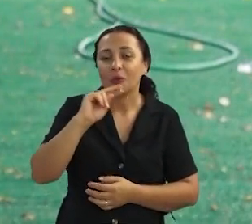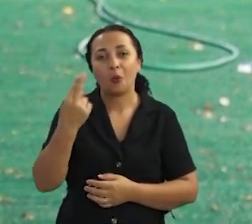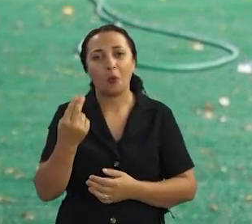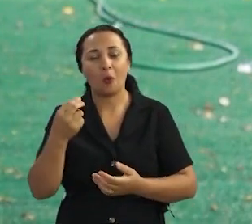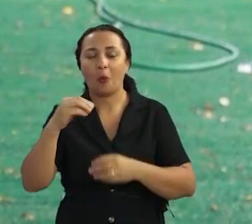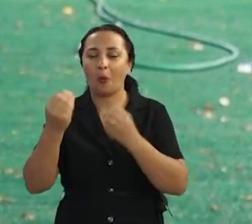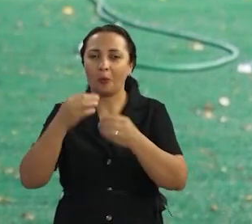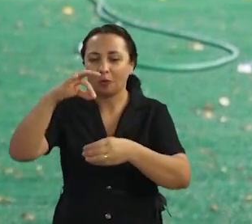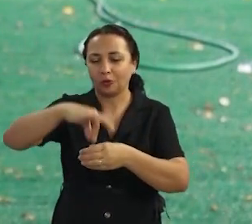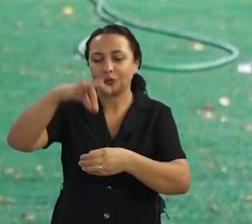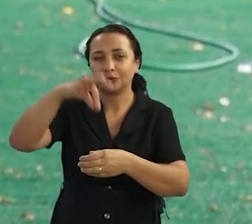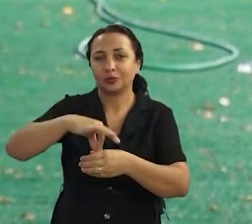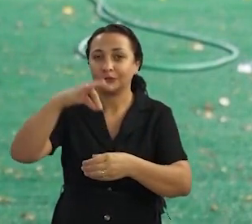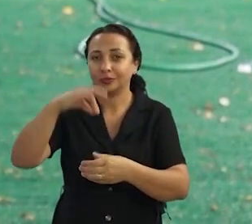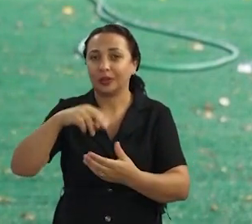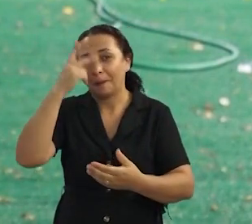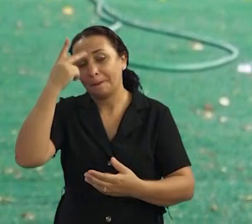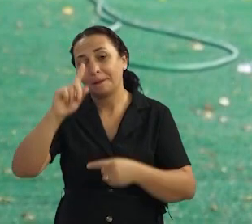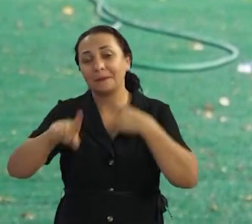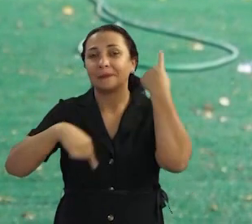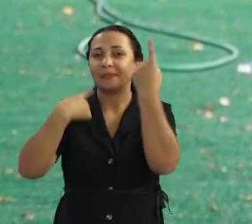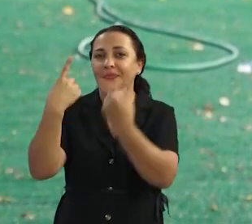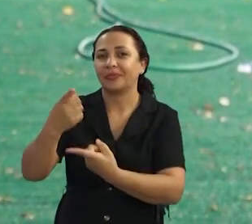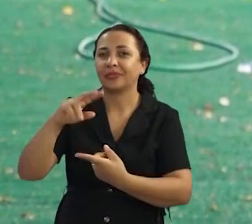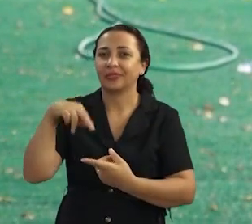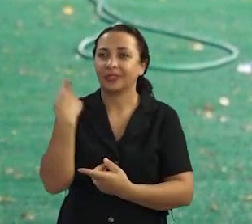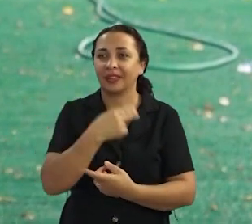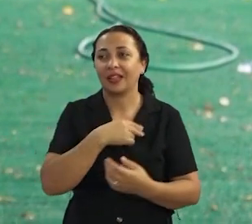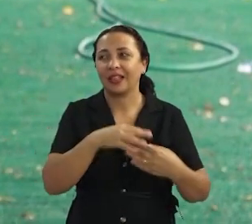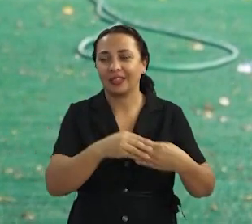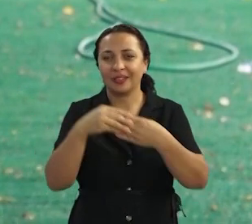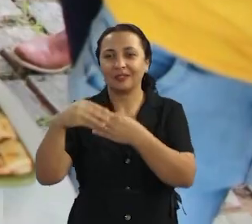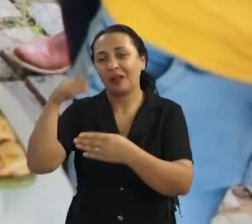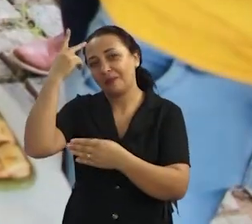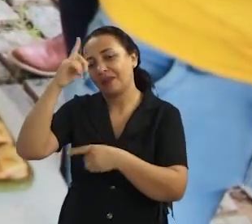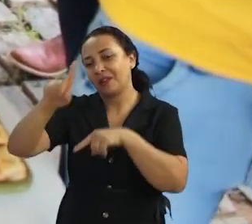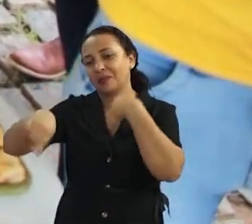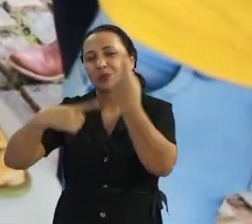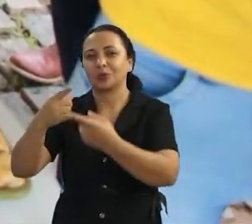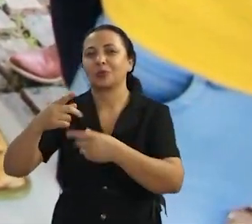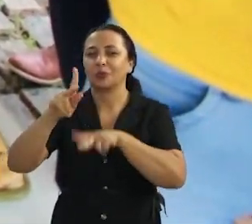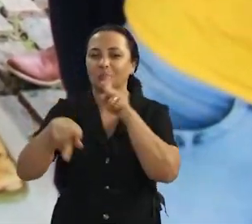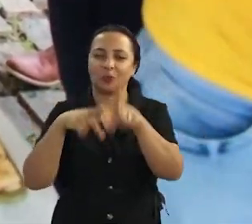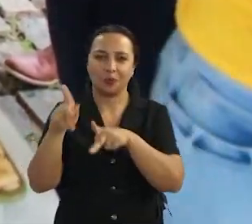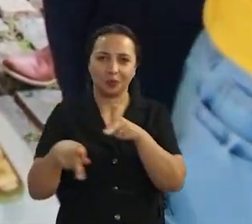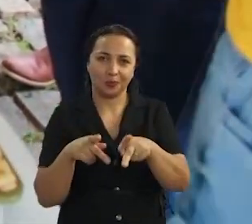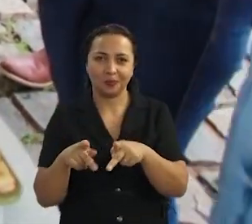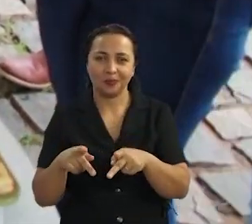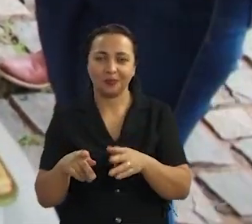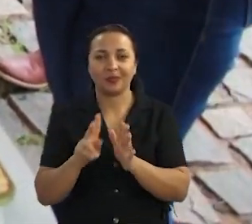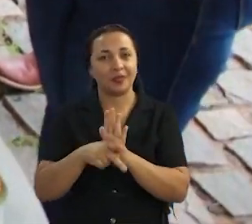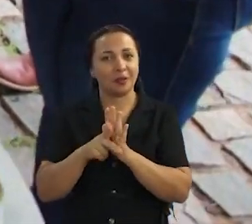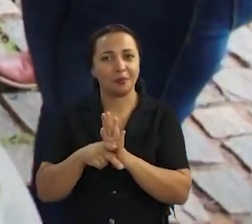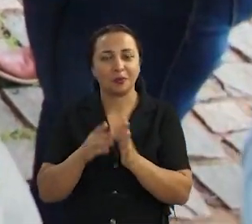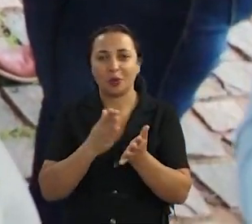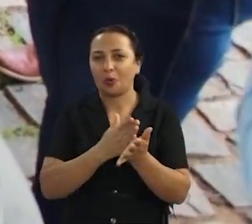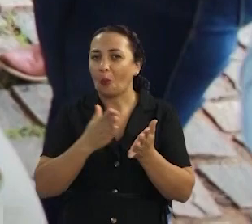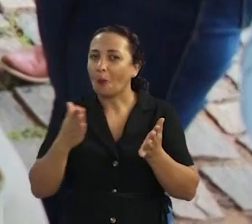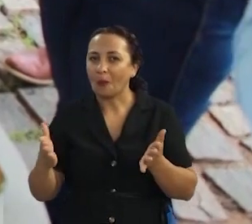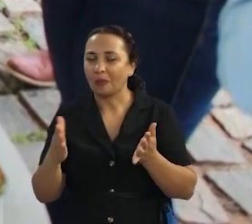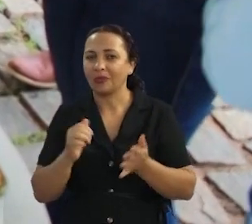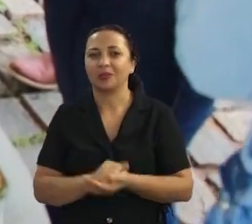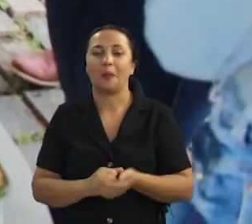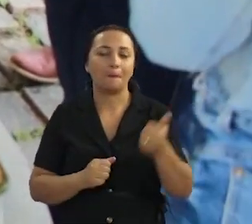ou na forma de chá para depois a gente levar para o restante da população, né? É um projeto